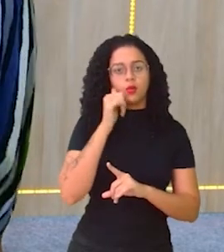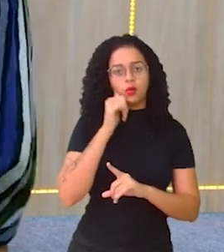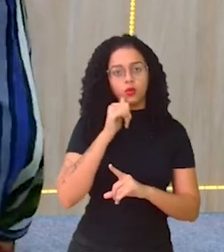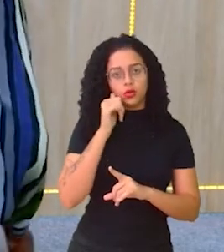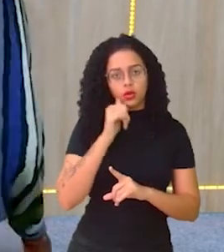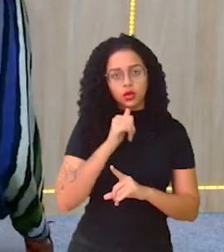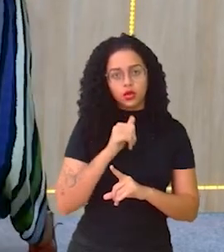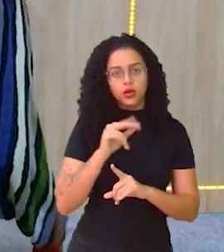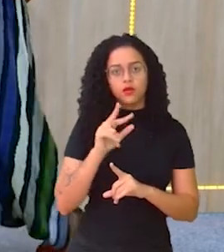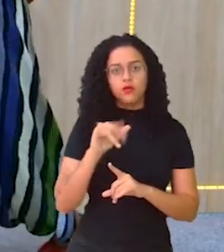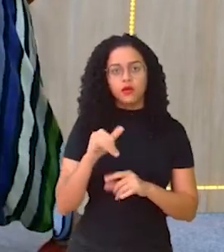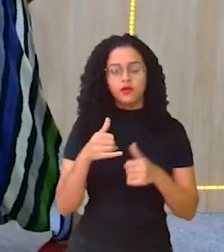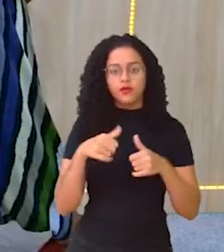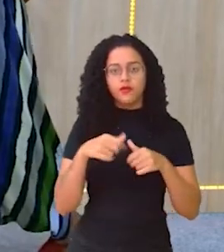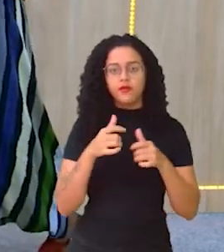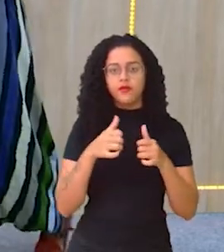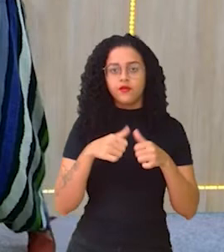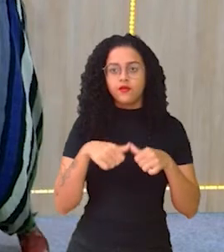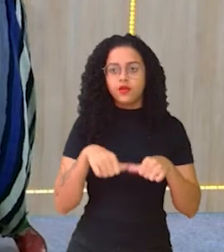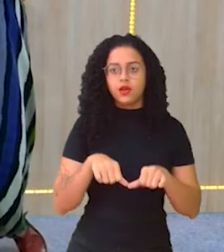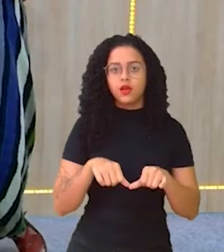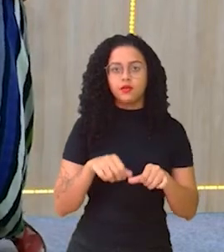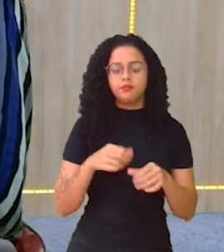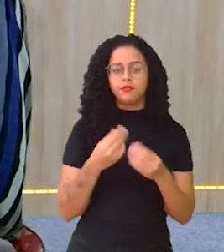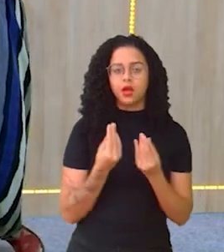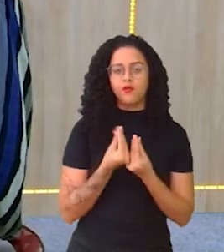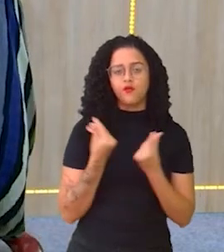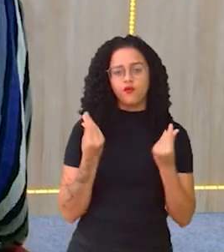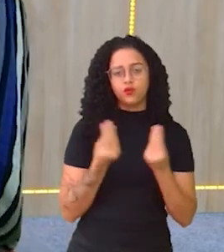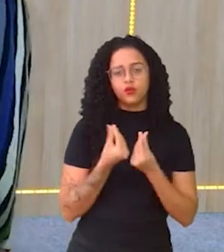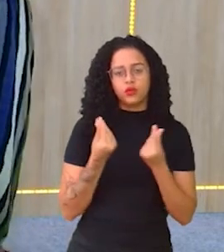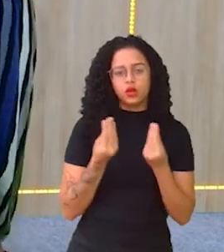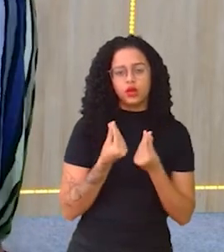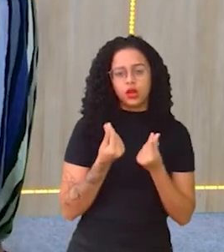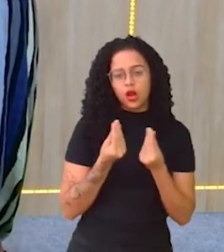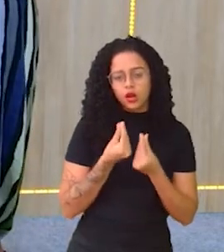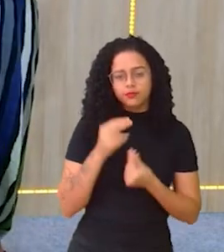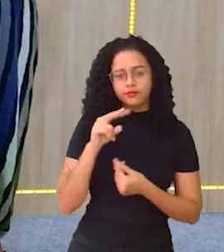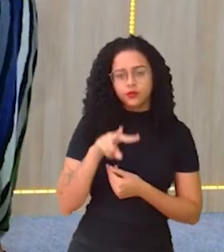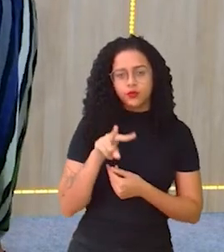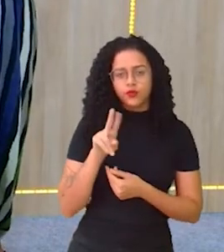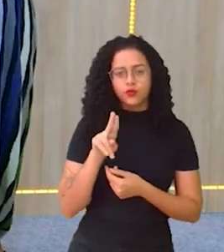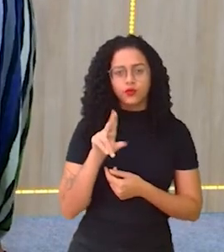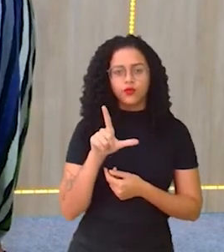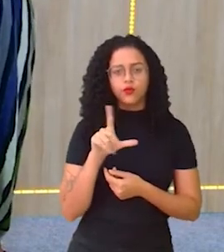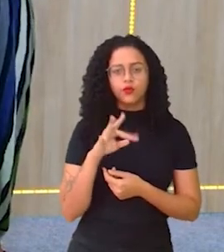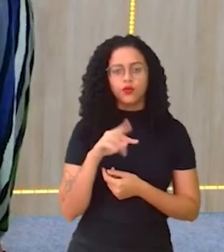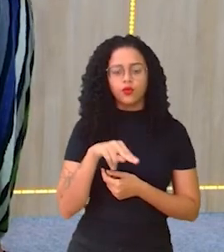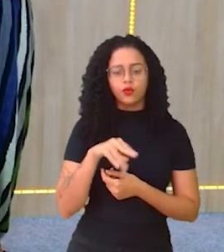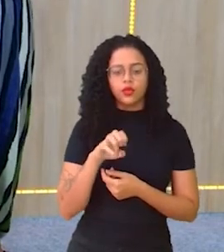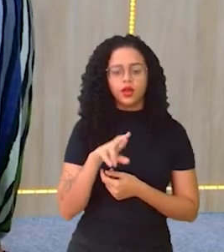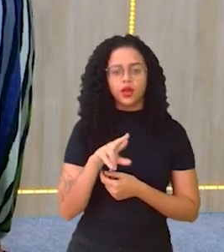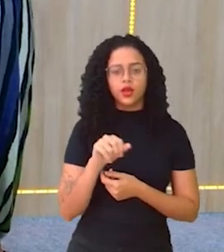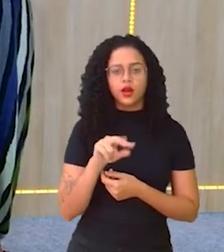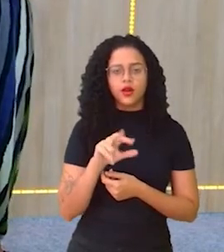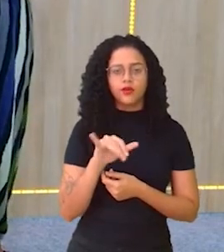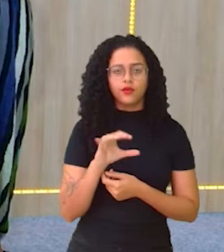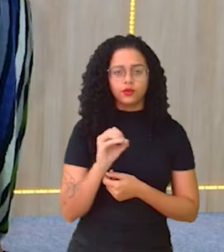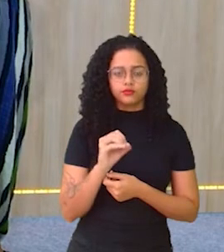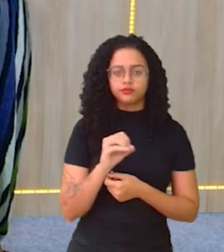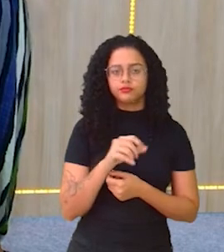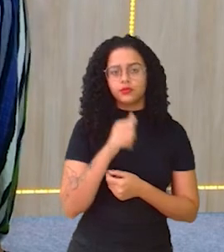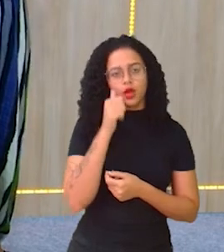vão ficar muito mais numa posição de vulnerabilidade, elas vão ser colocadas nisso aí por inúmeros